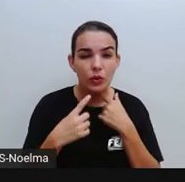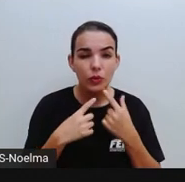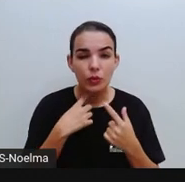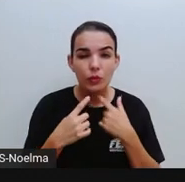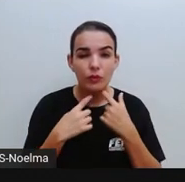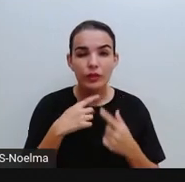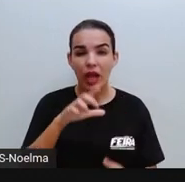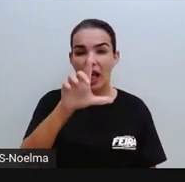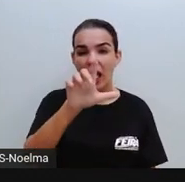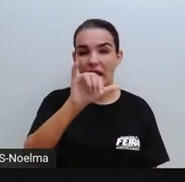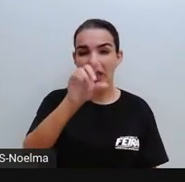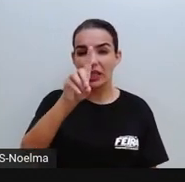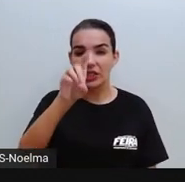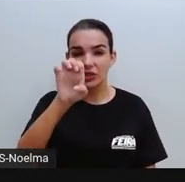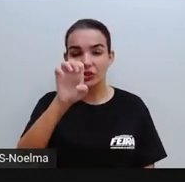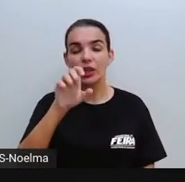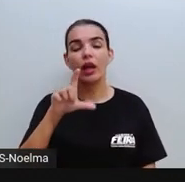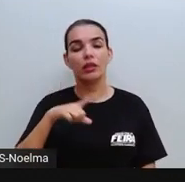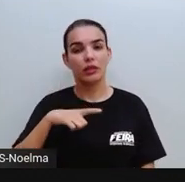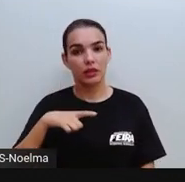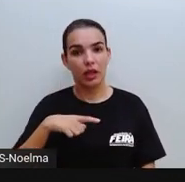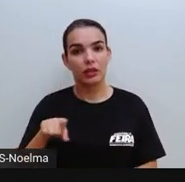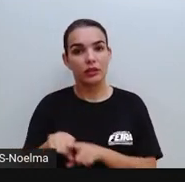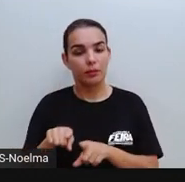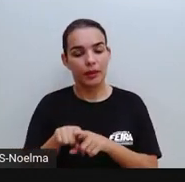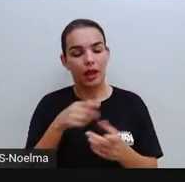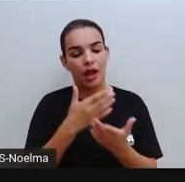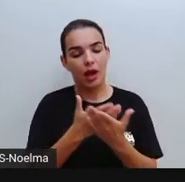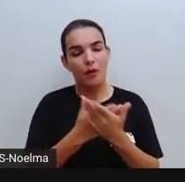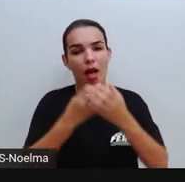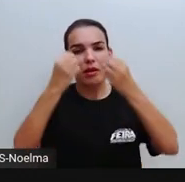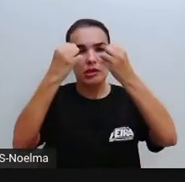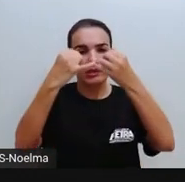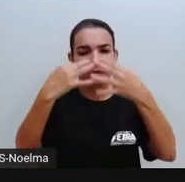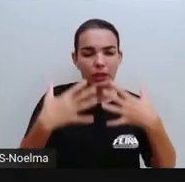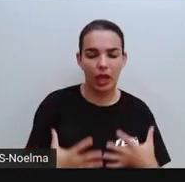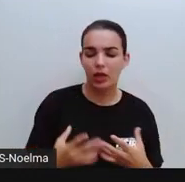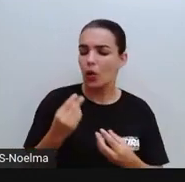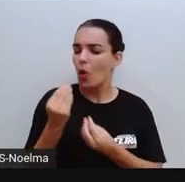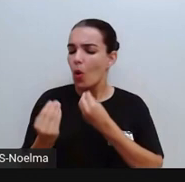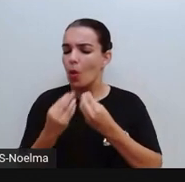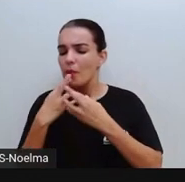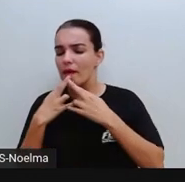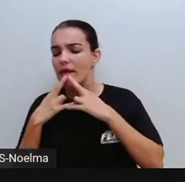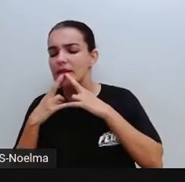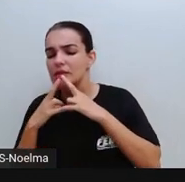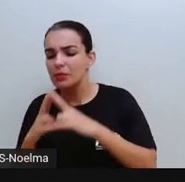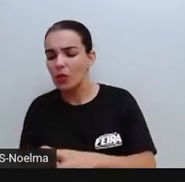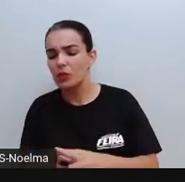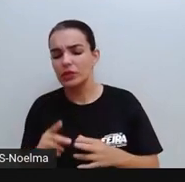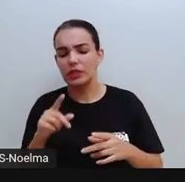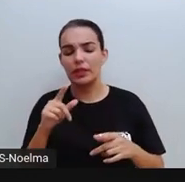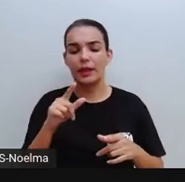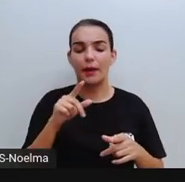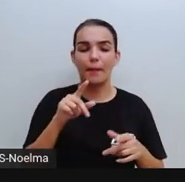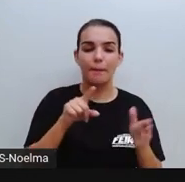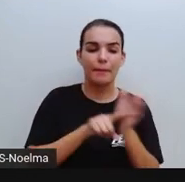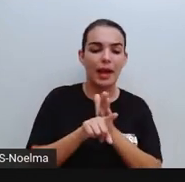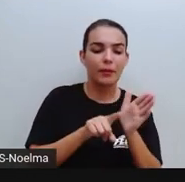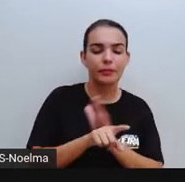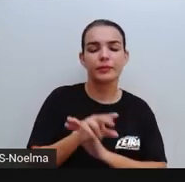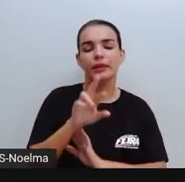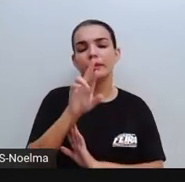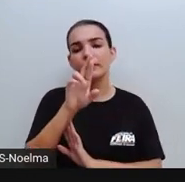dúvida aí na lide a gente tem as aulas aí que fala sobre a lide como é que eu respondo aí as perguntas da lide dentro do meu